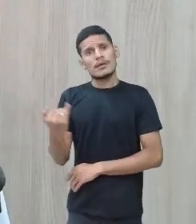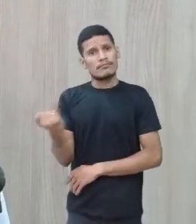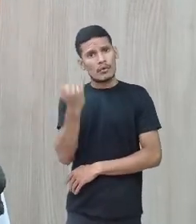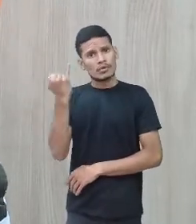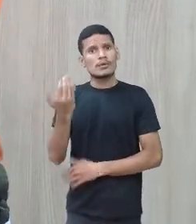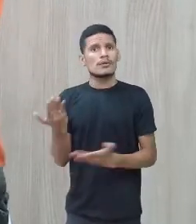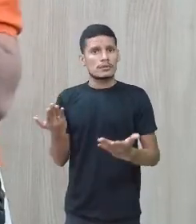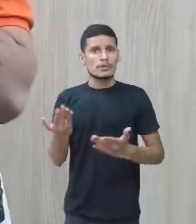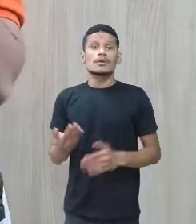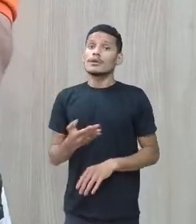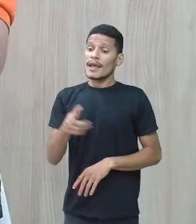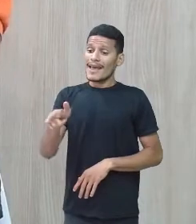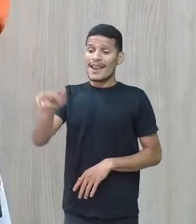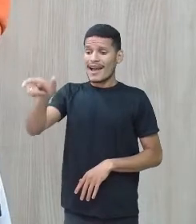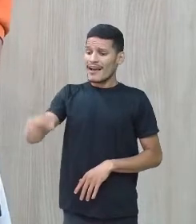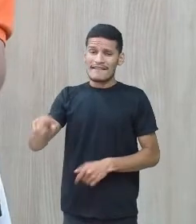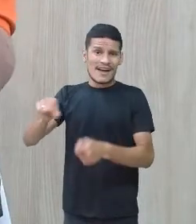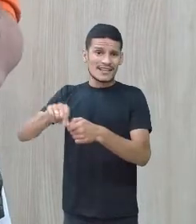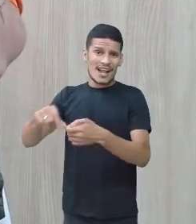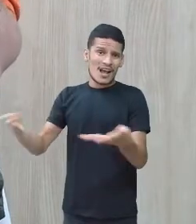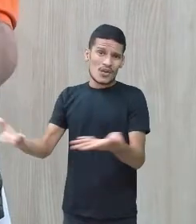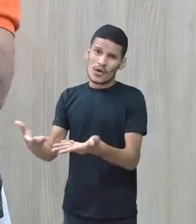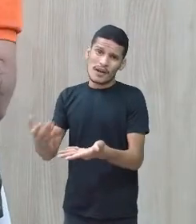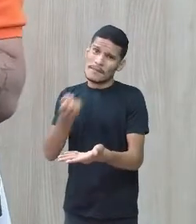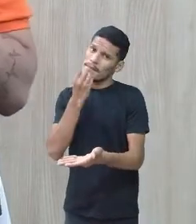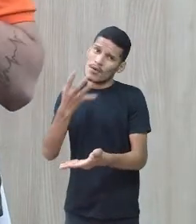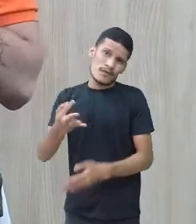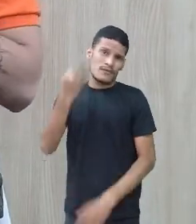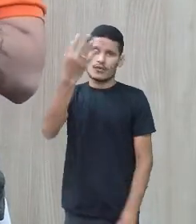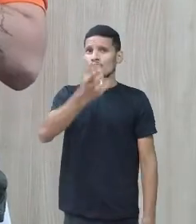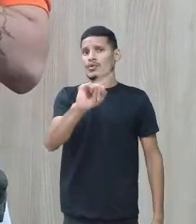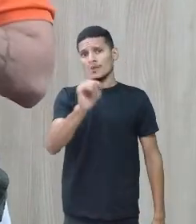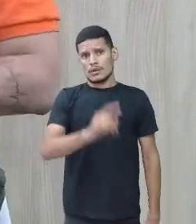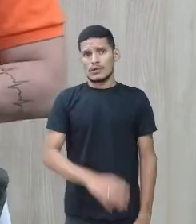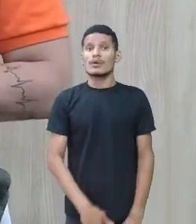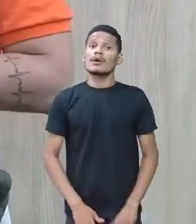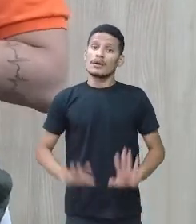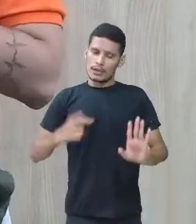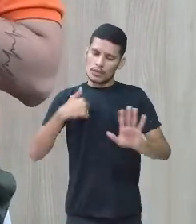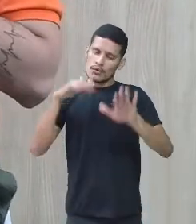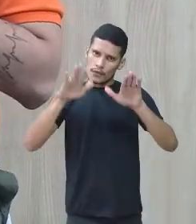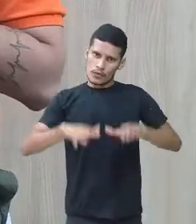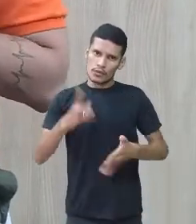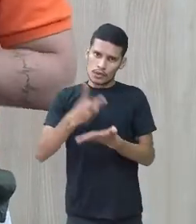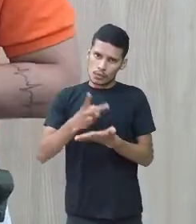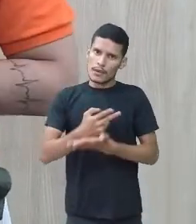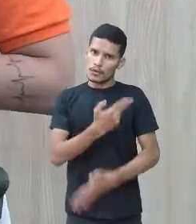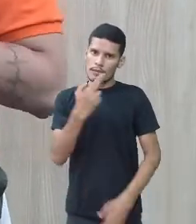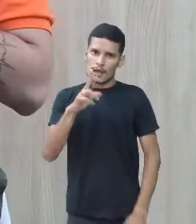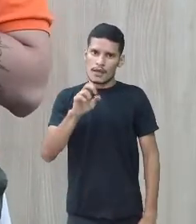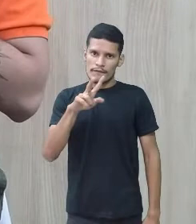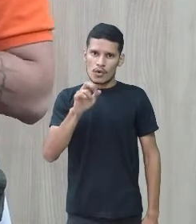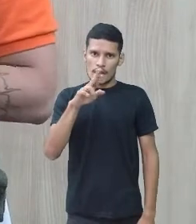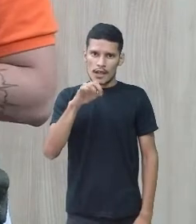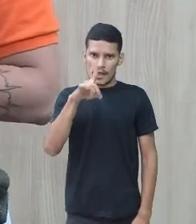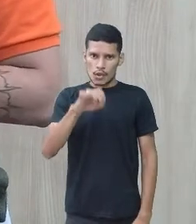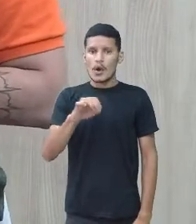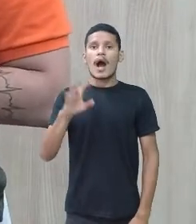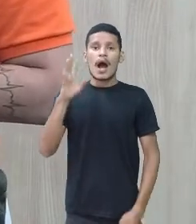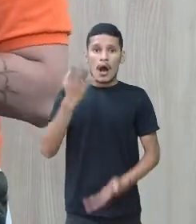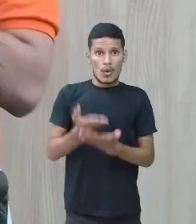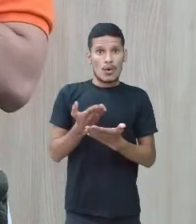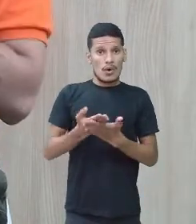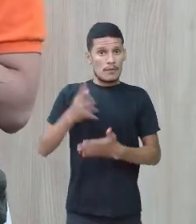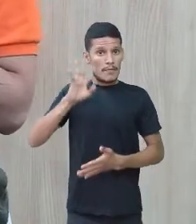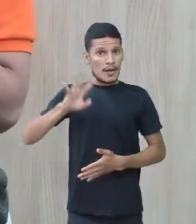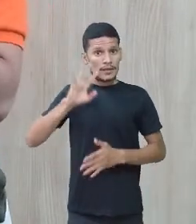está fazendo a longo prazo na vida dela, não vai ser bom. Bom, eu estou ficando por aqui, eu me chamo Revoredo, né? Aula massa,